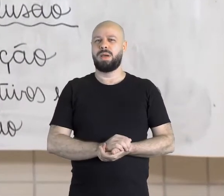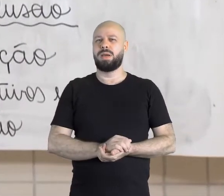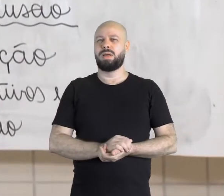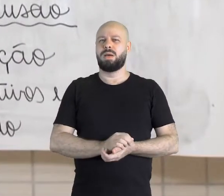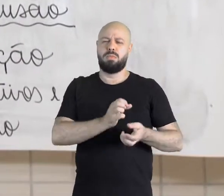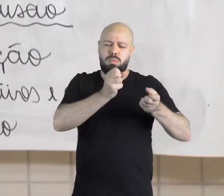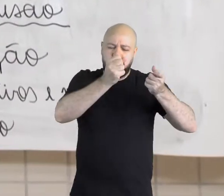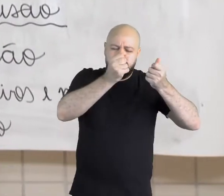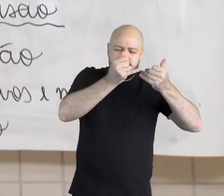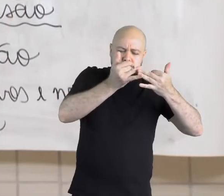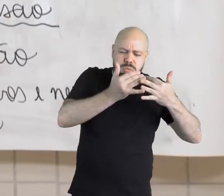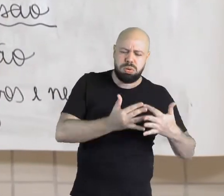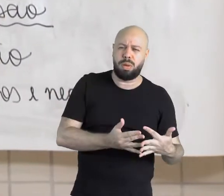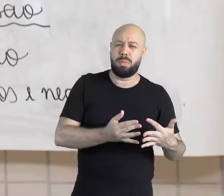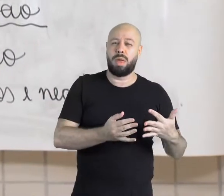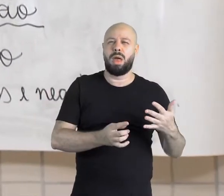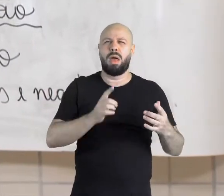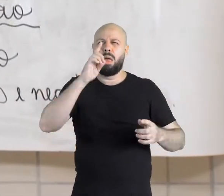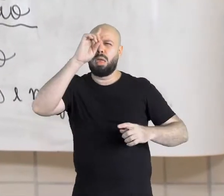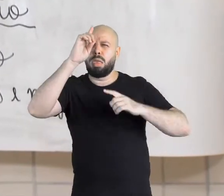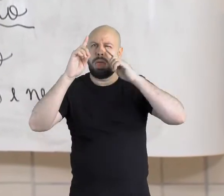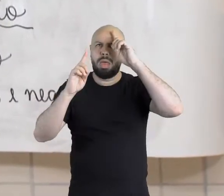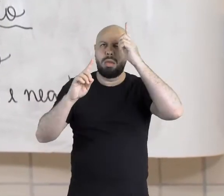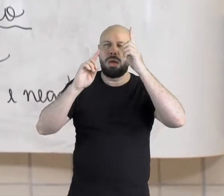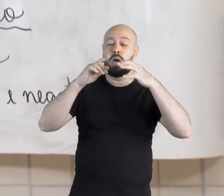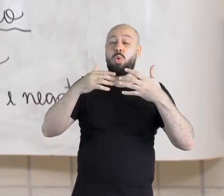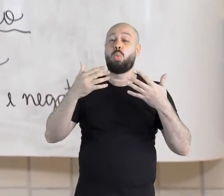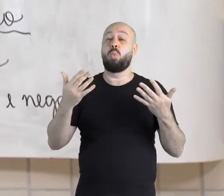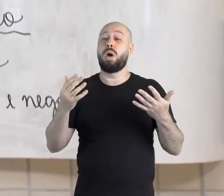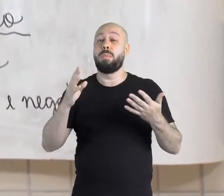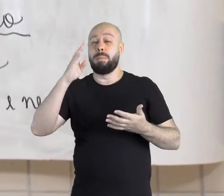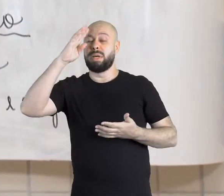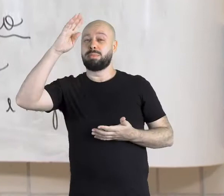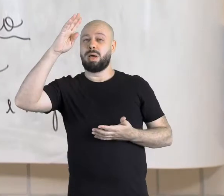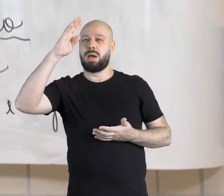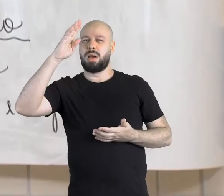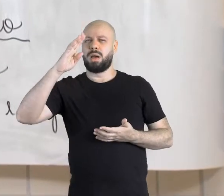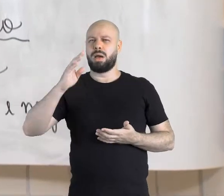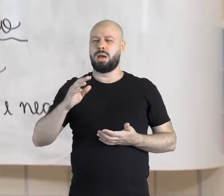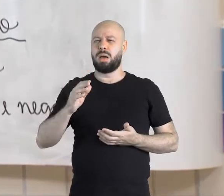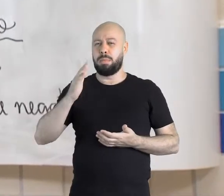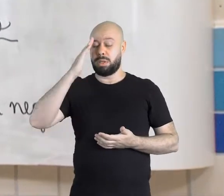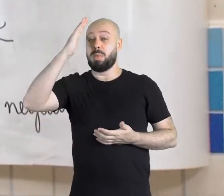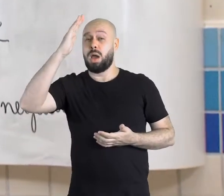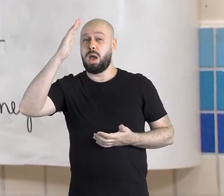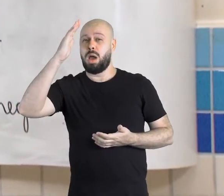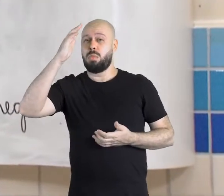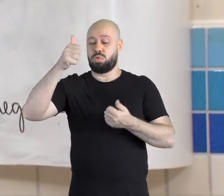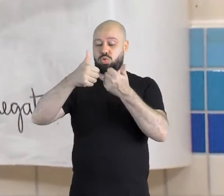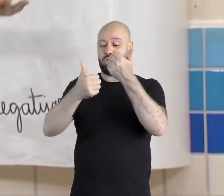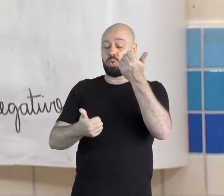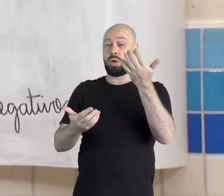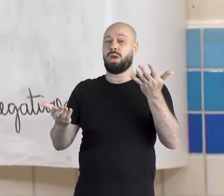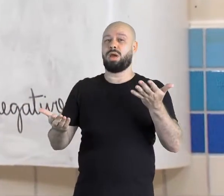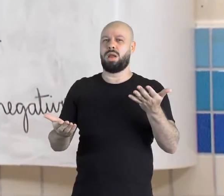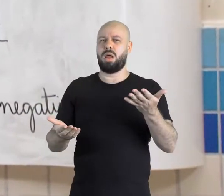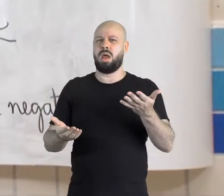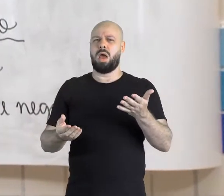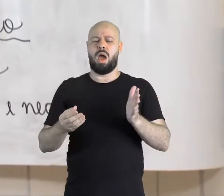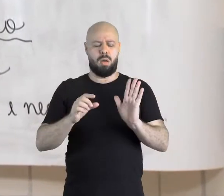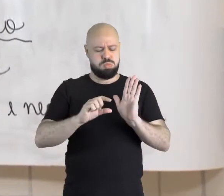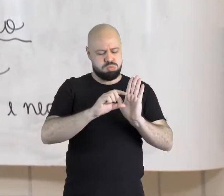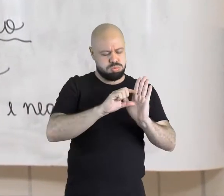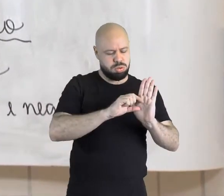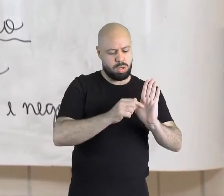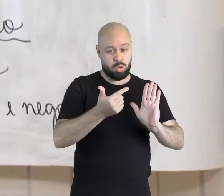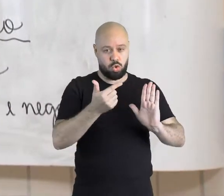assunto, quais são as ideias apresentadas, as ideias principais e as secundárias do vlog irão ficar aqui no desenvolvimento.